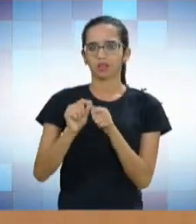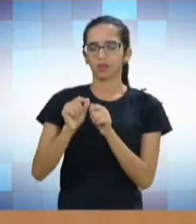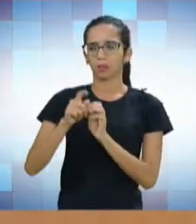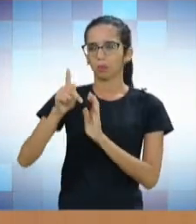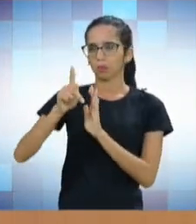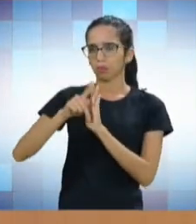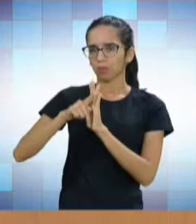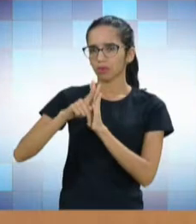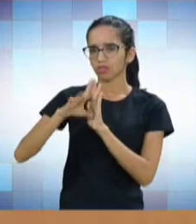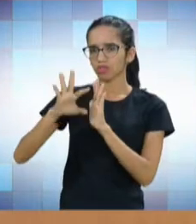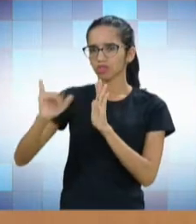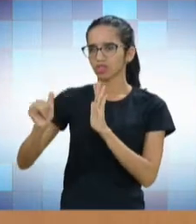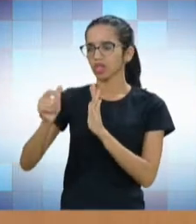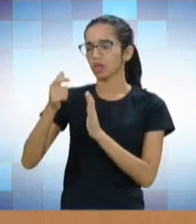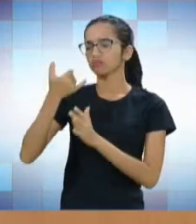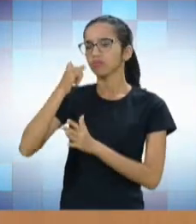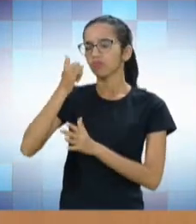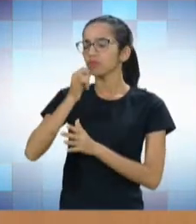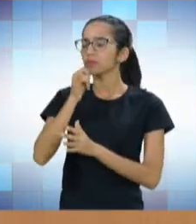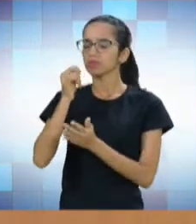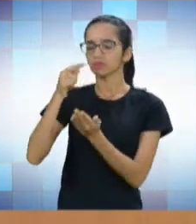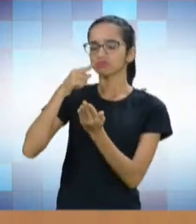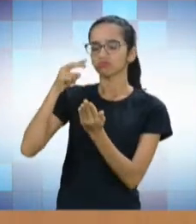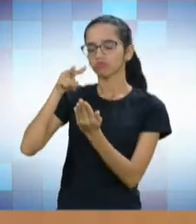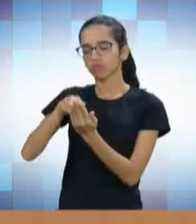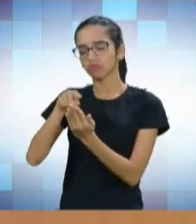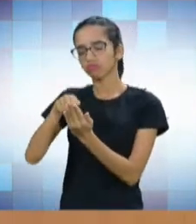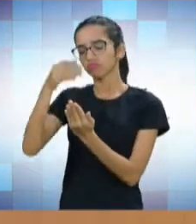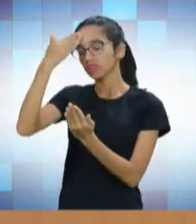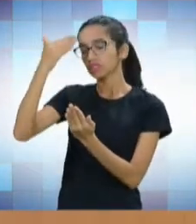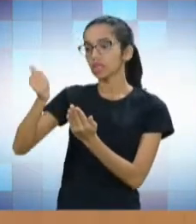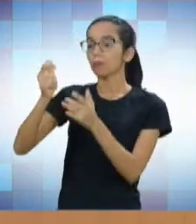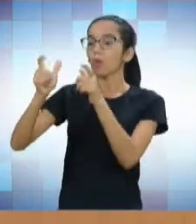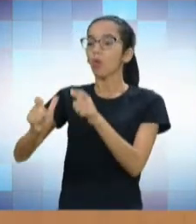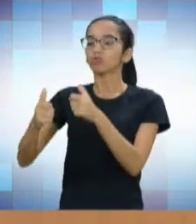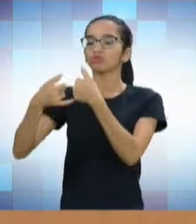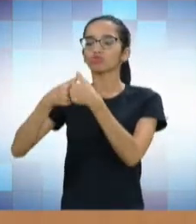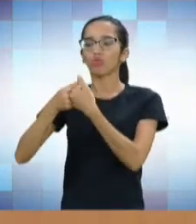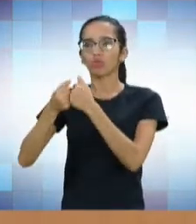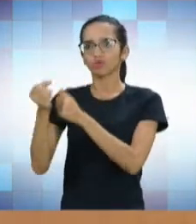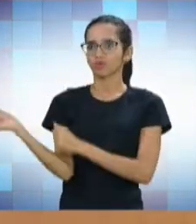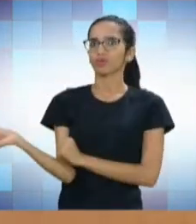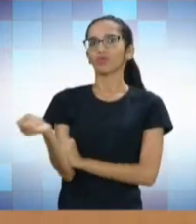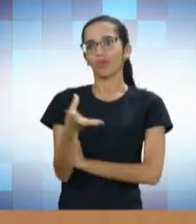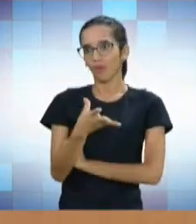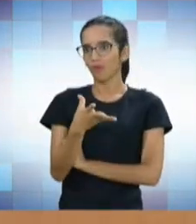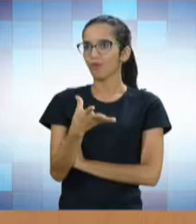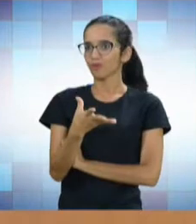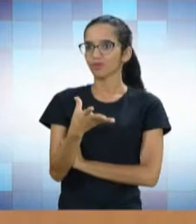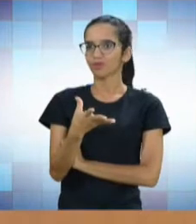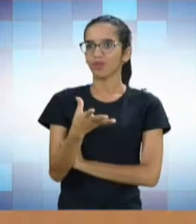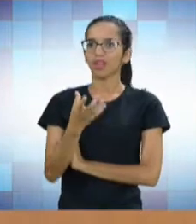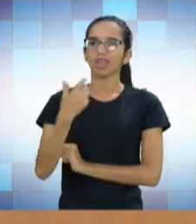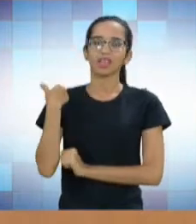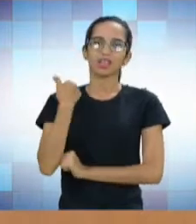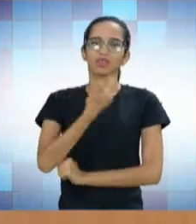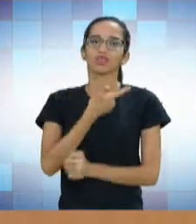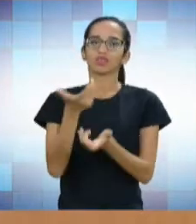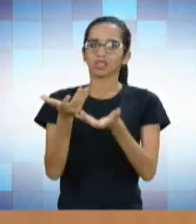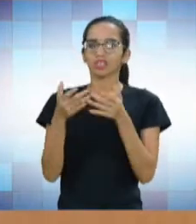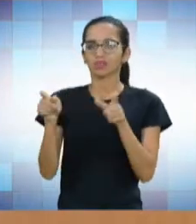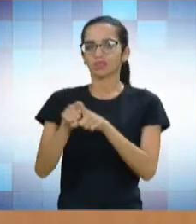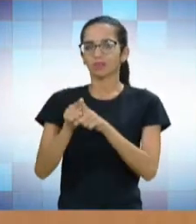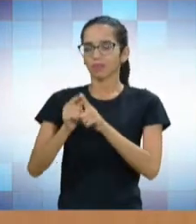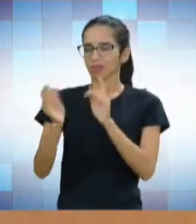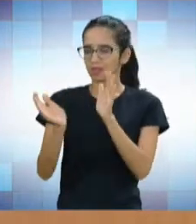o aparelho você consegue saber onde está presente né e o projeto é louvável e a gente quer